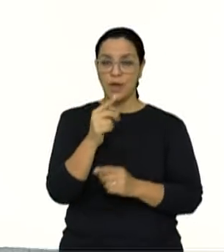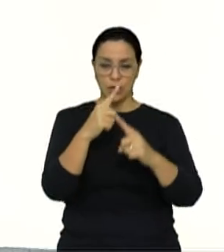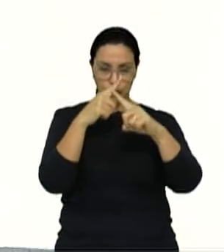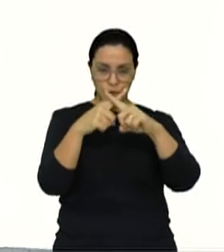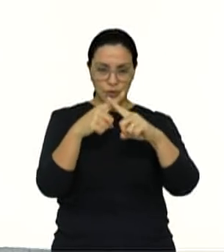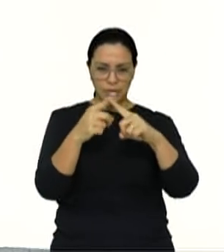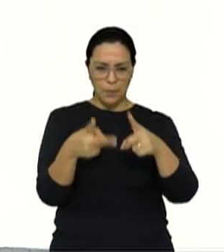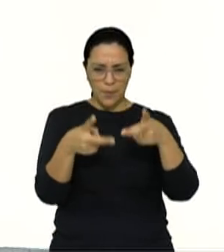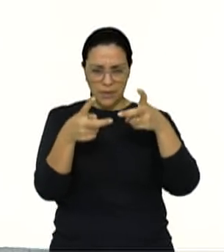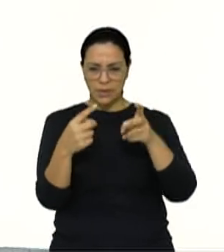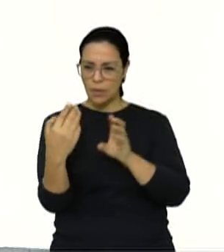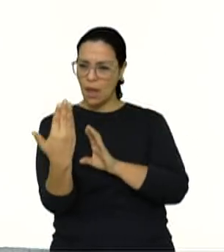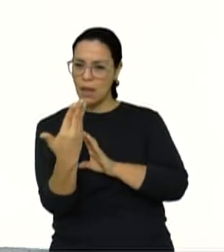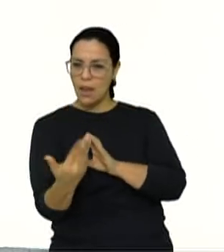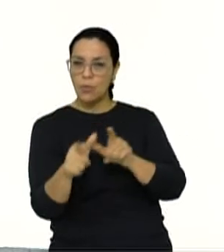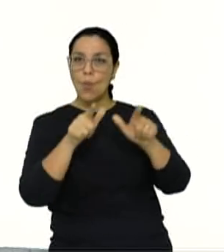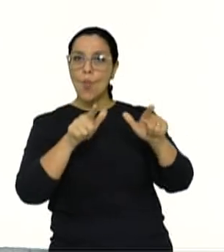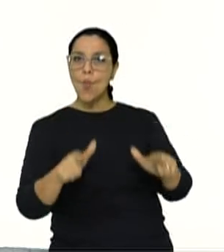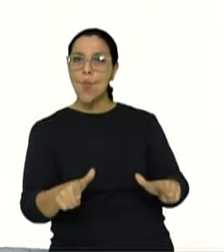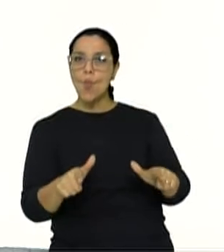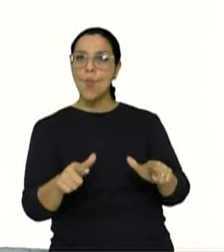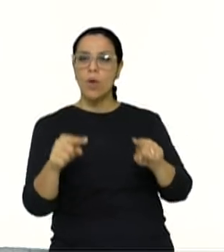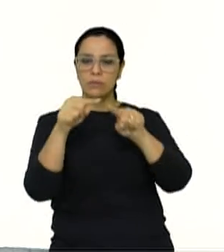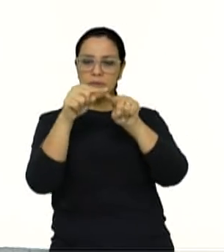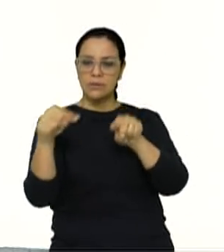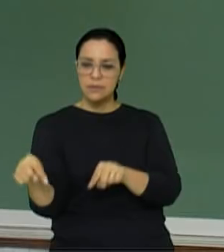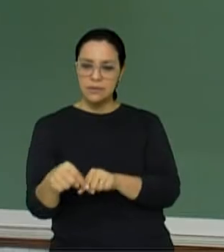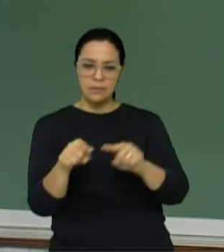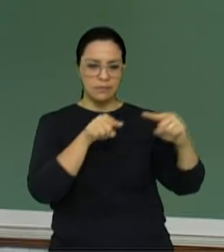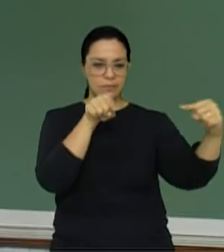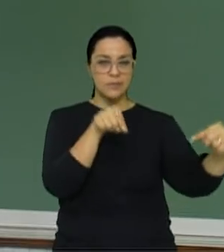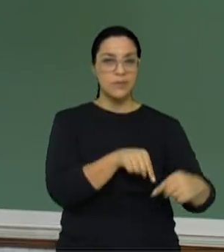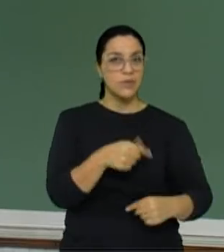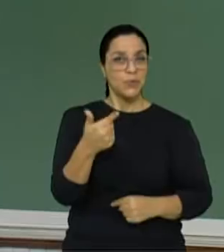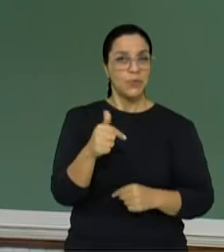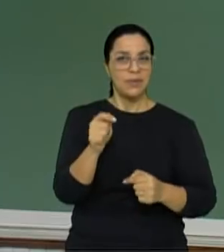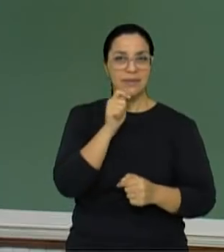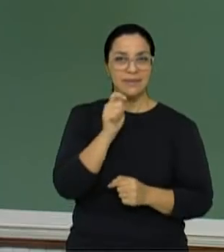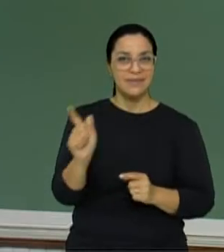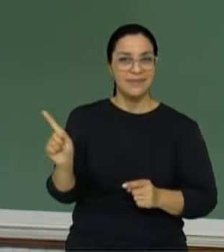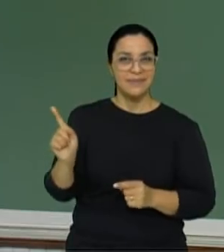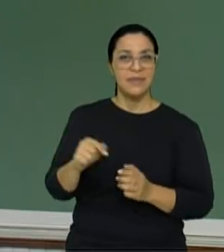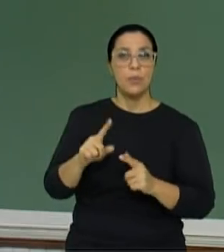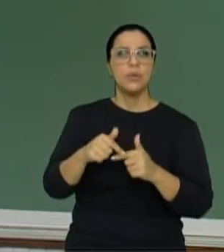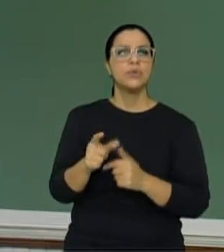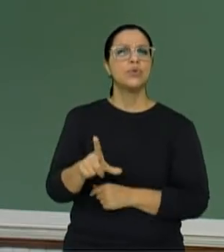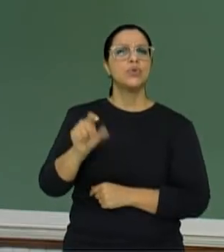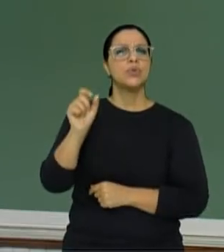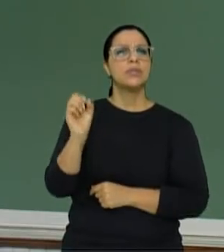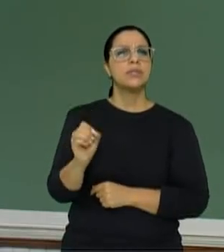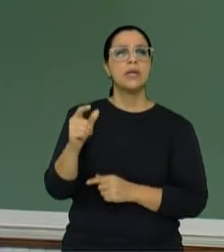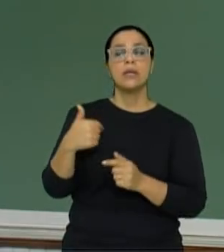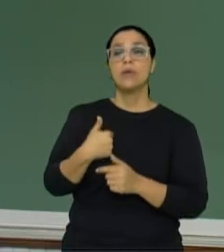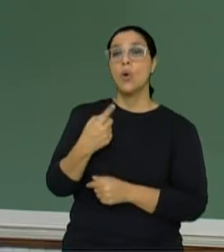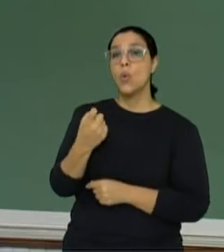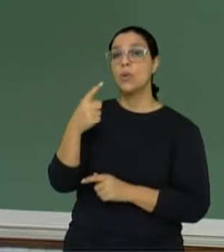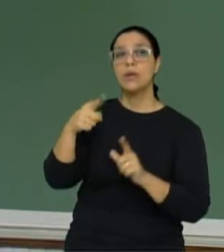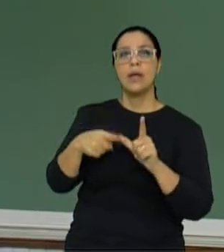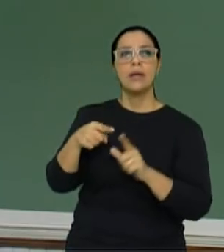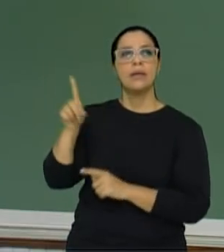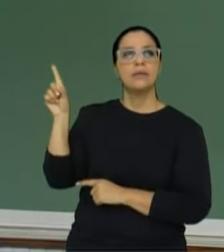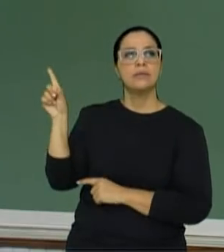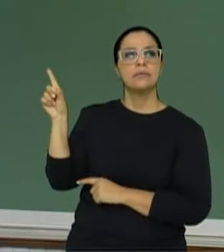você percebe o X, mas se você olhar de lado, você não vai ter esse X aqui no meio da cadeira, né? Então, a única opção que sobra para a gente é o